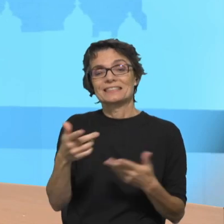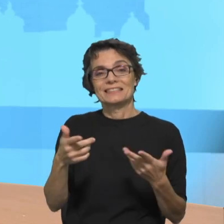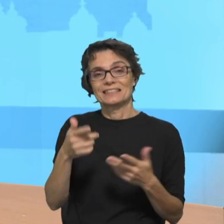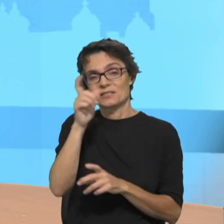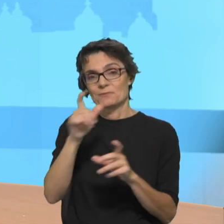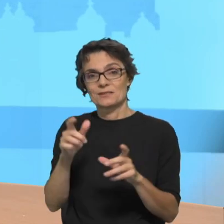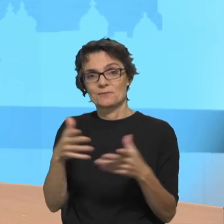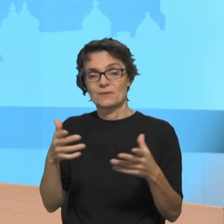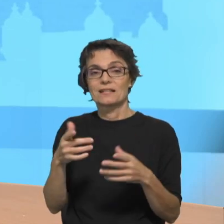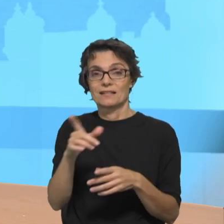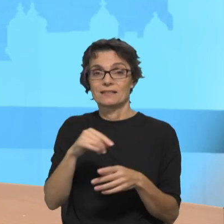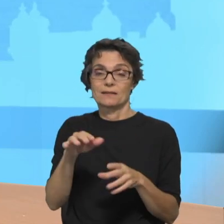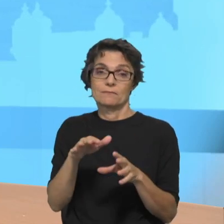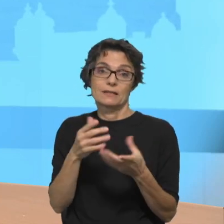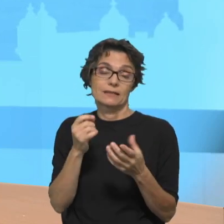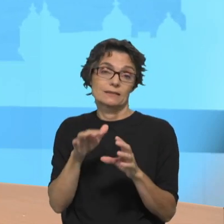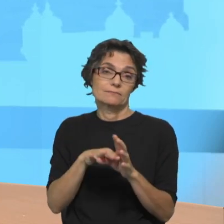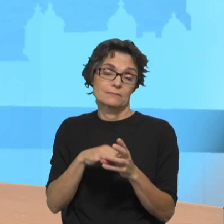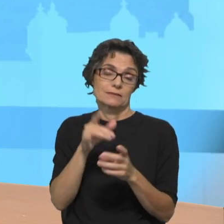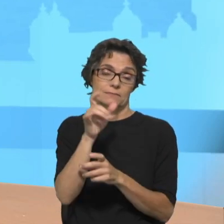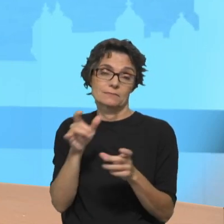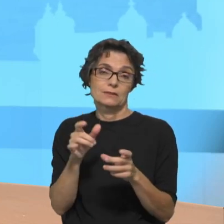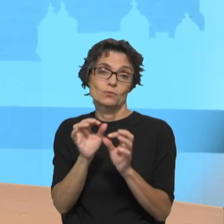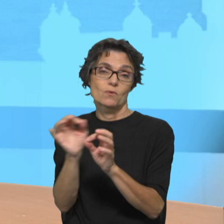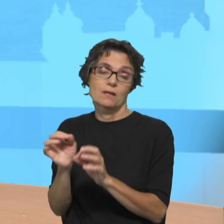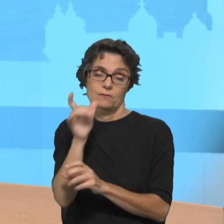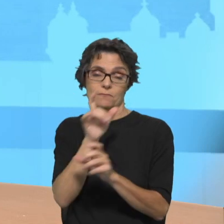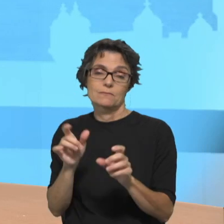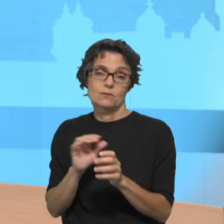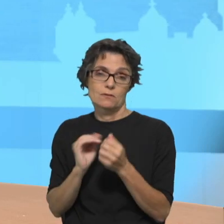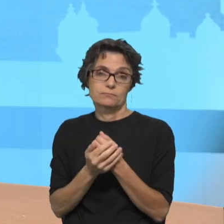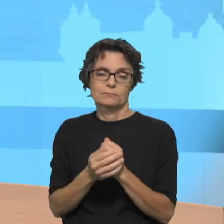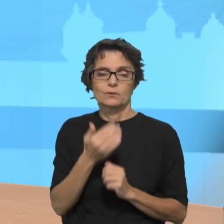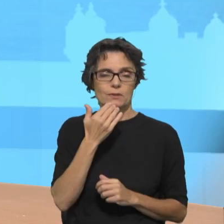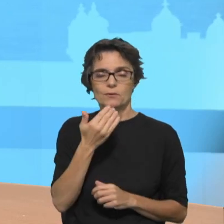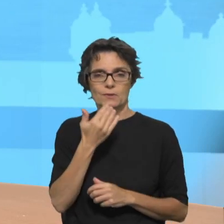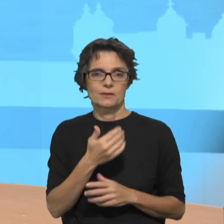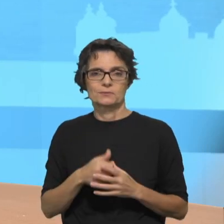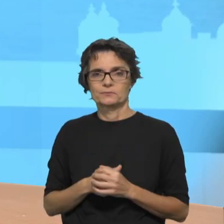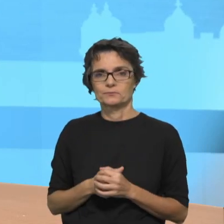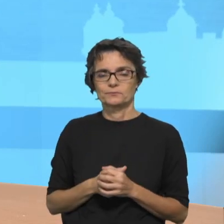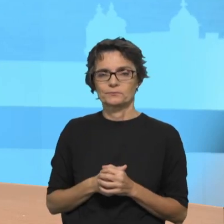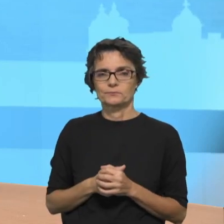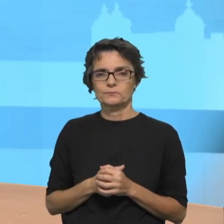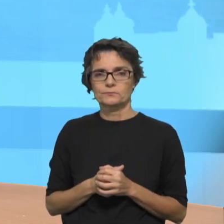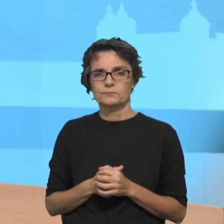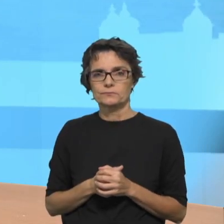aquelas que estão envolvidas neste cuidado das pessoas mais idosas. Obrigado, Padre José Manel, por ter estado aqui no programa Eclésia.